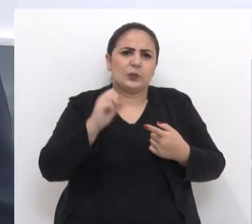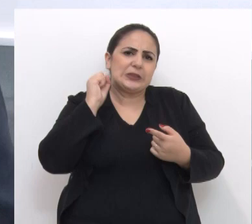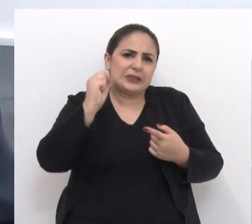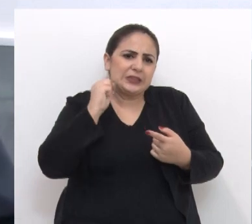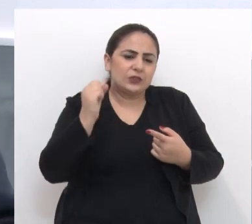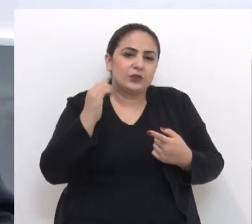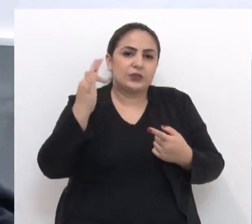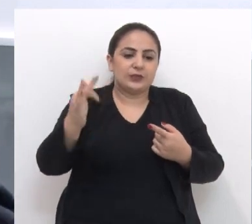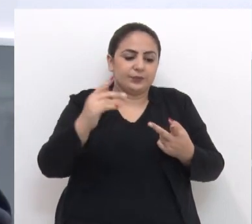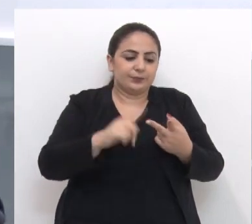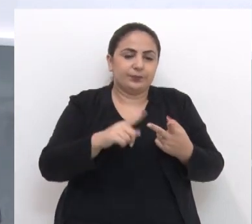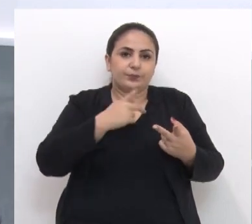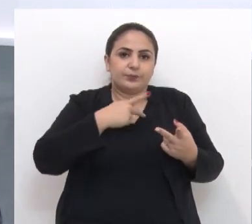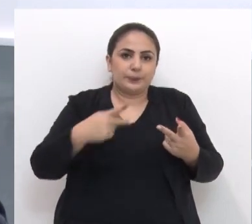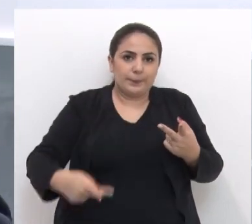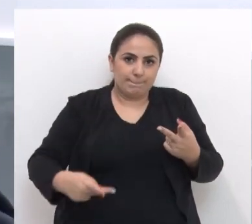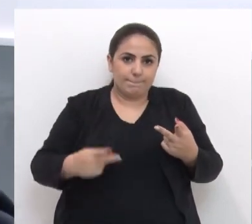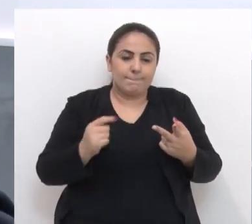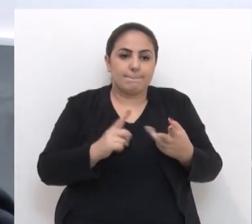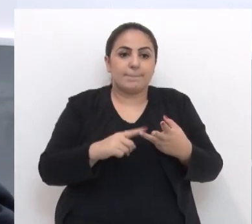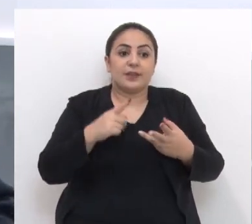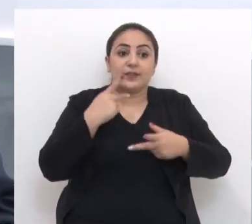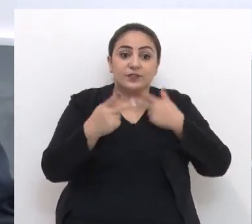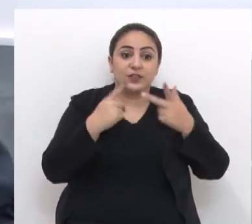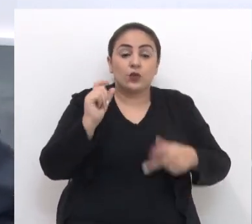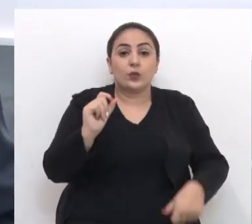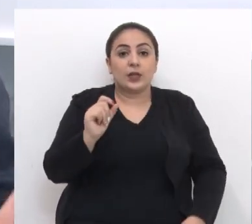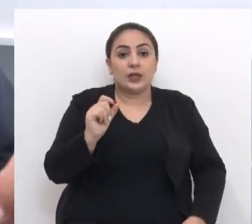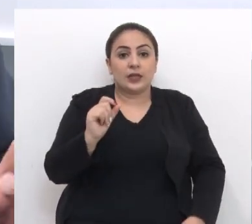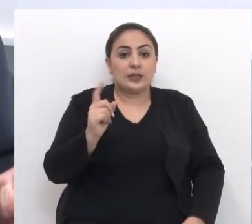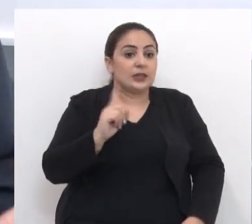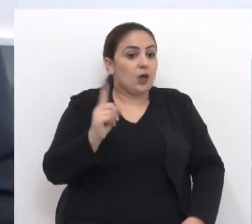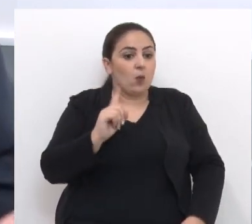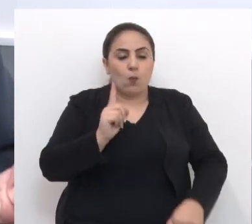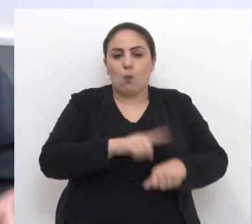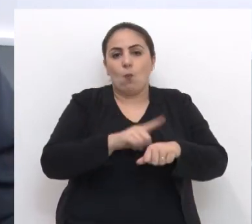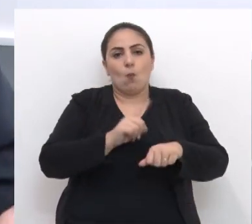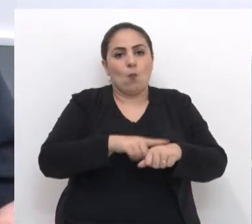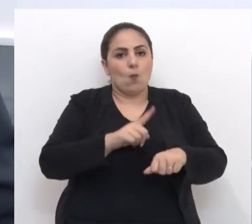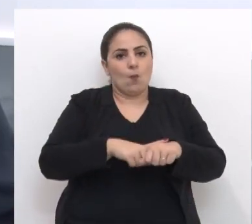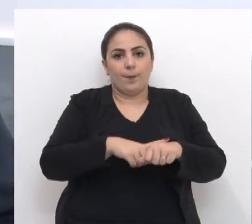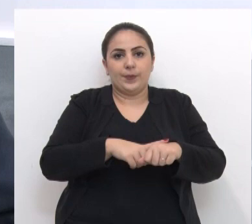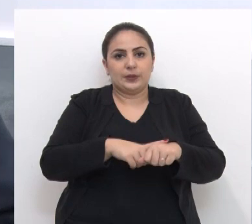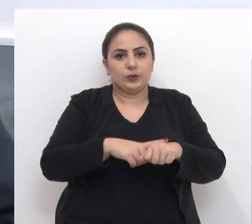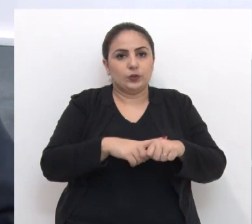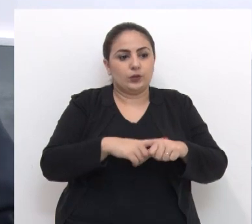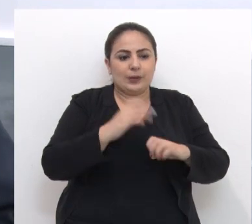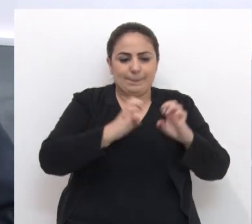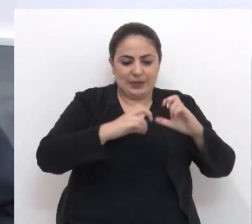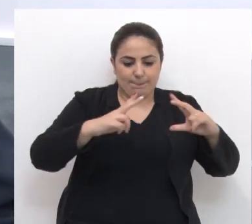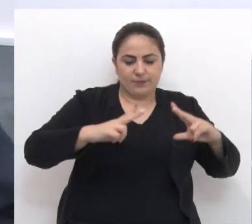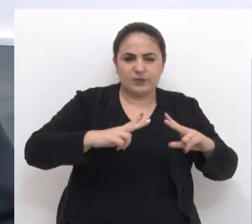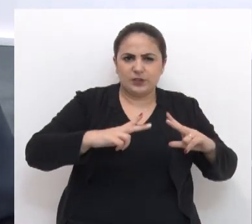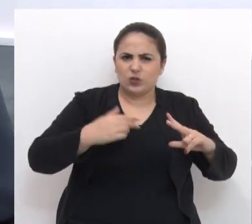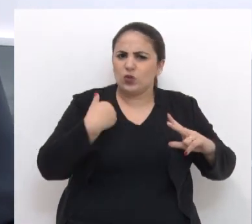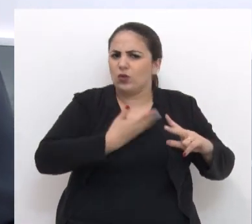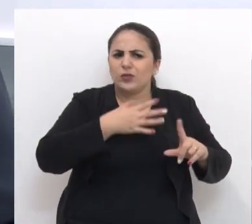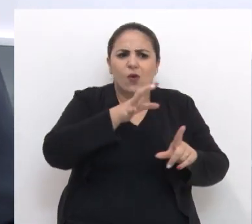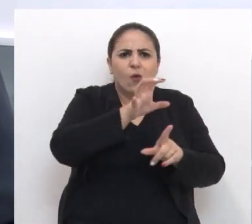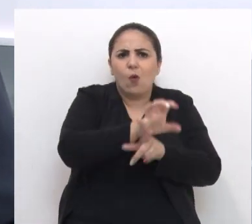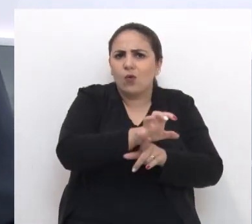ao Senado Federal, à presidência dos Correios e dizer que não é o momento da privatização. Nós somos